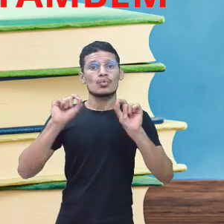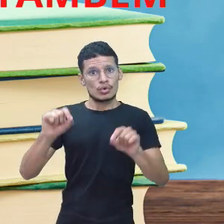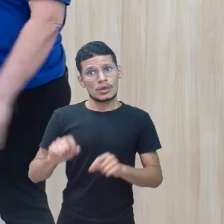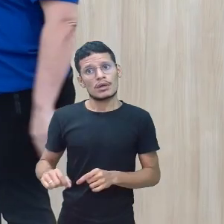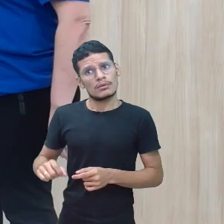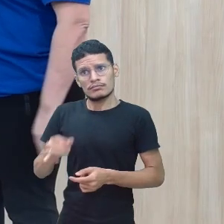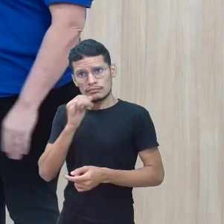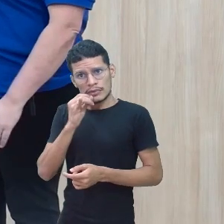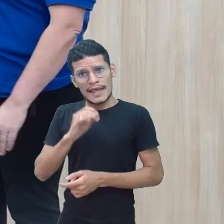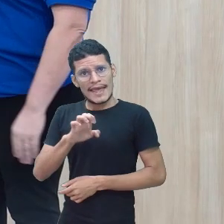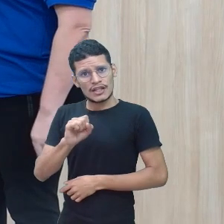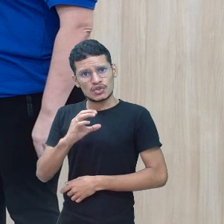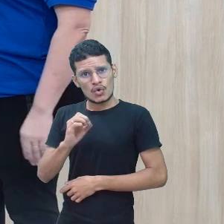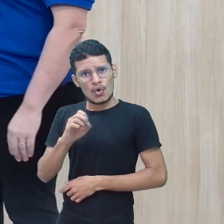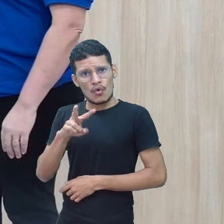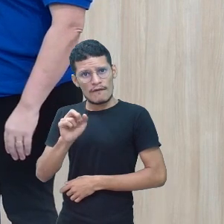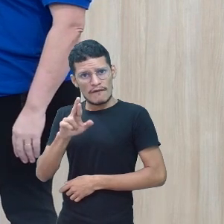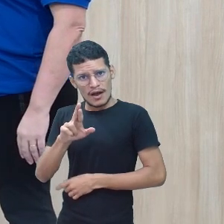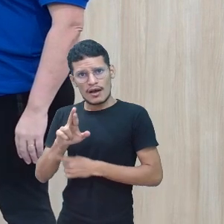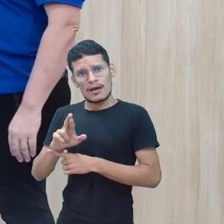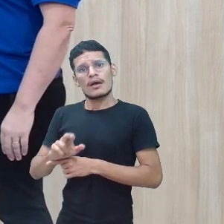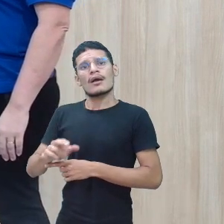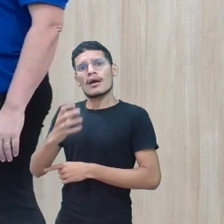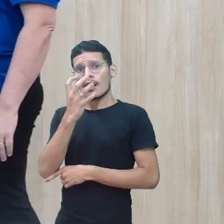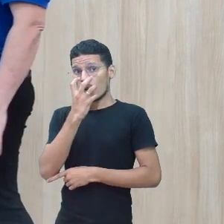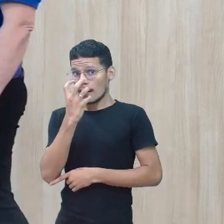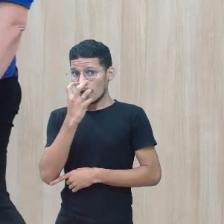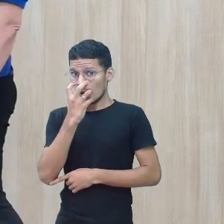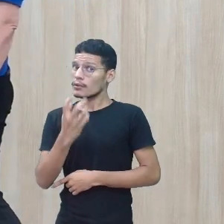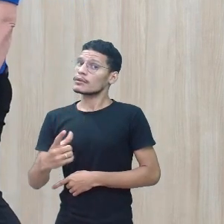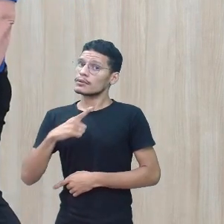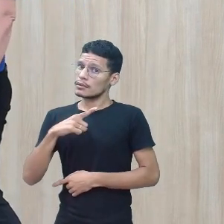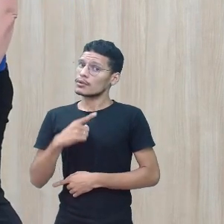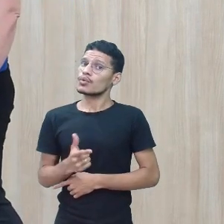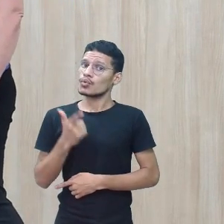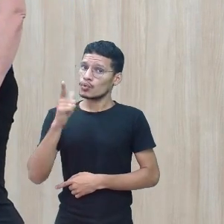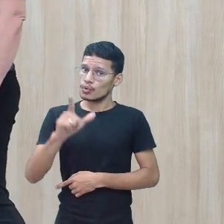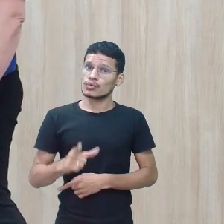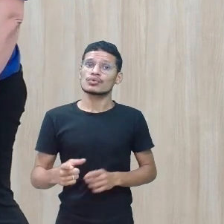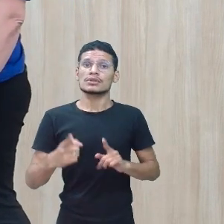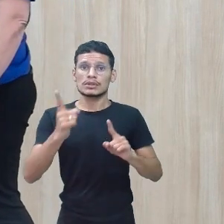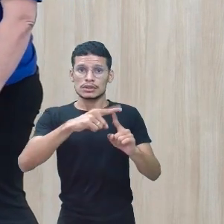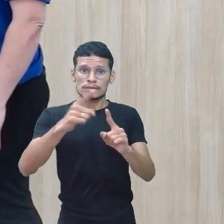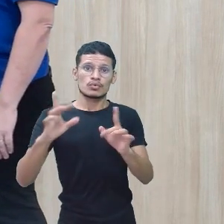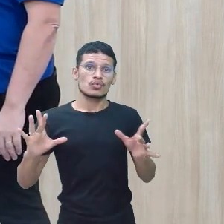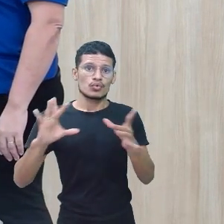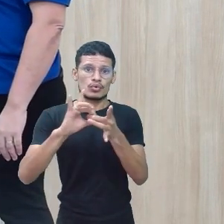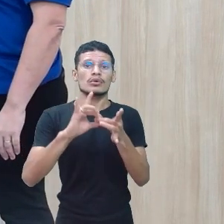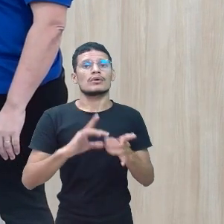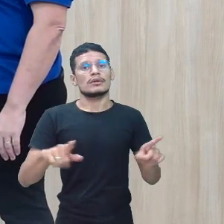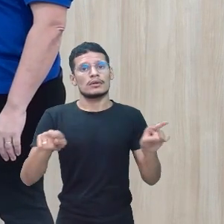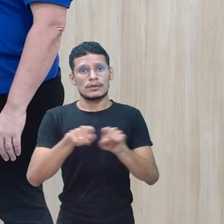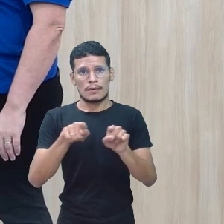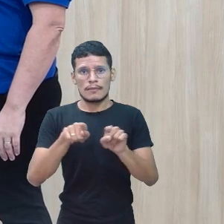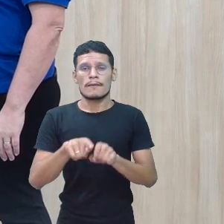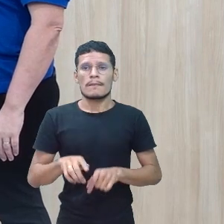nós temos aqui, não é? Outra expressão conectora.